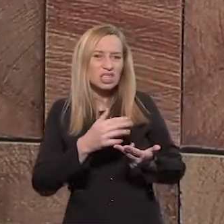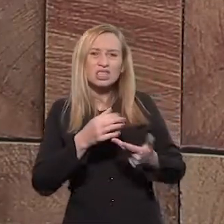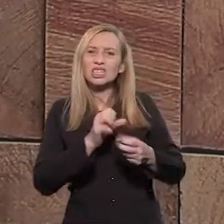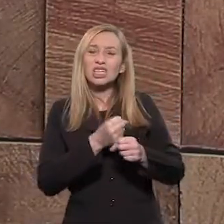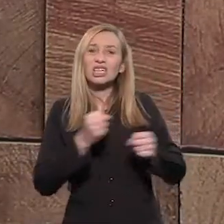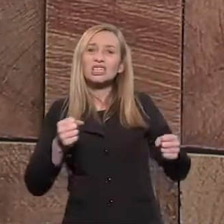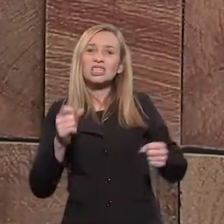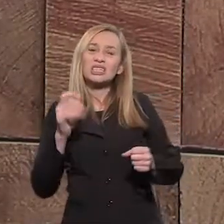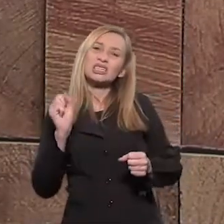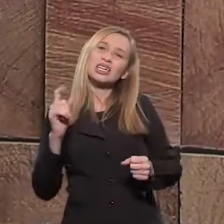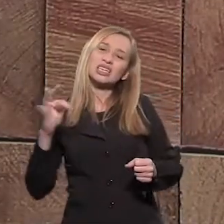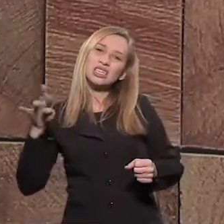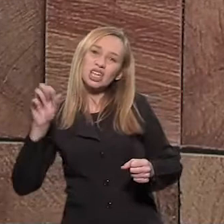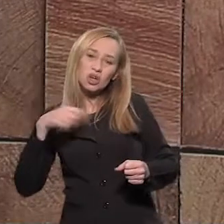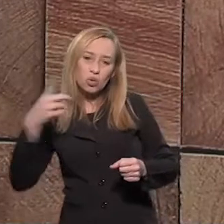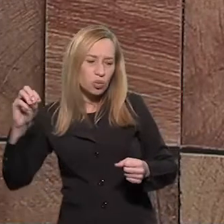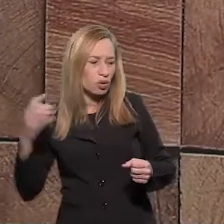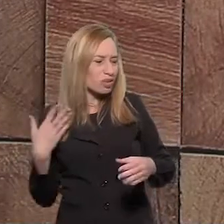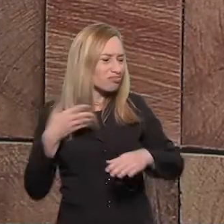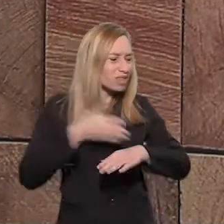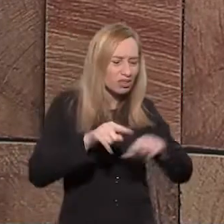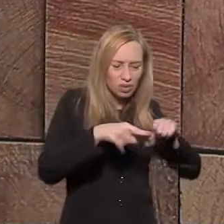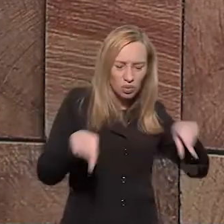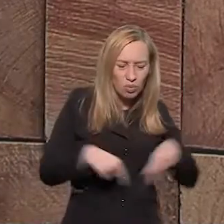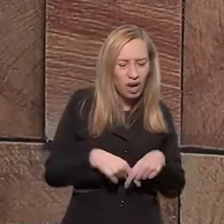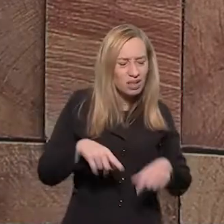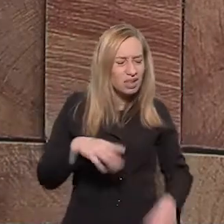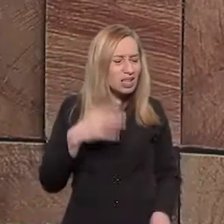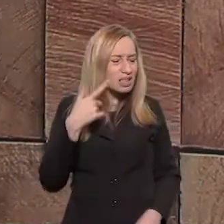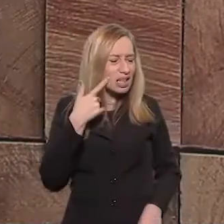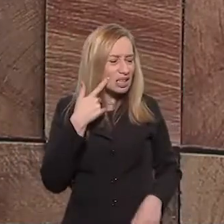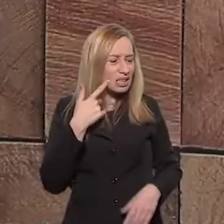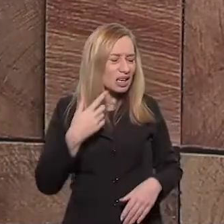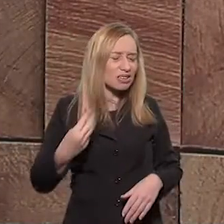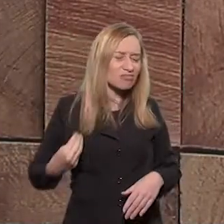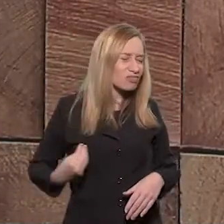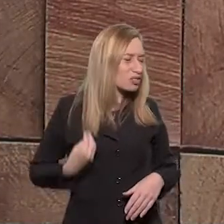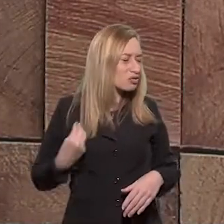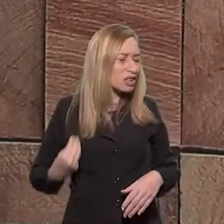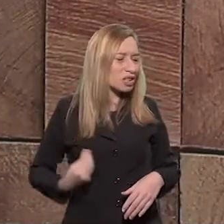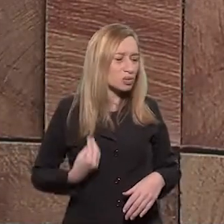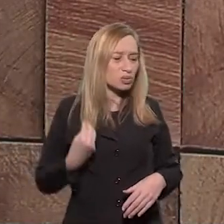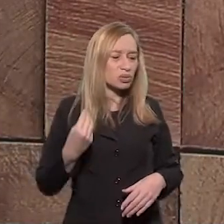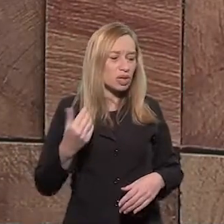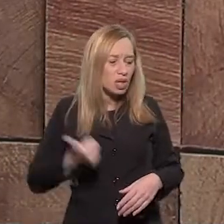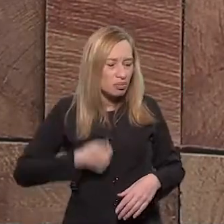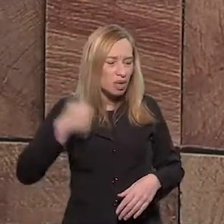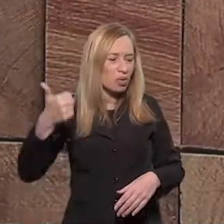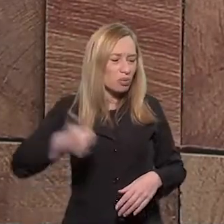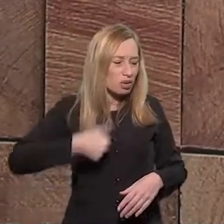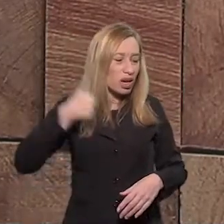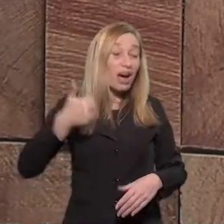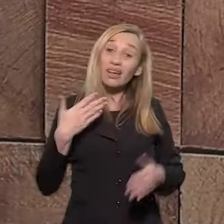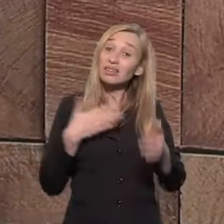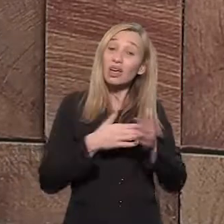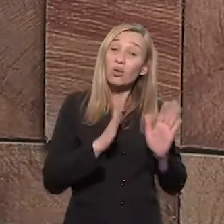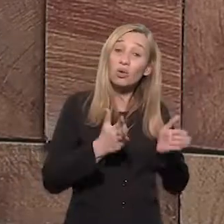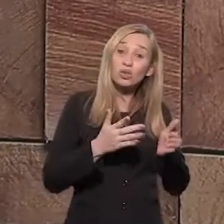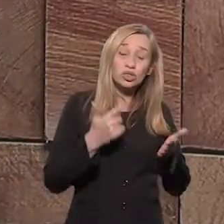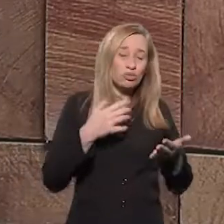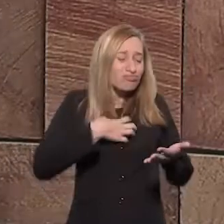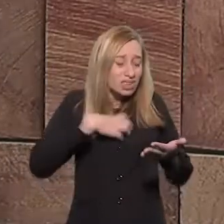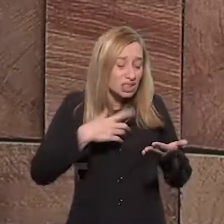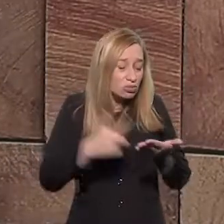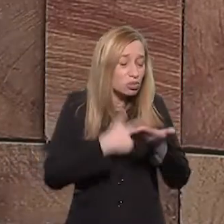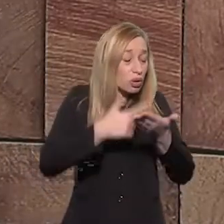o Grande Sertão. Eu entrava no quarto, lia e aquilo dali me deu vontade de seguir vivendo melhor, de melhorar, entendeu? E até hoje,